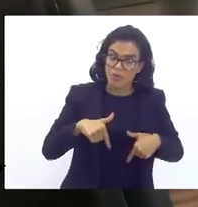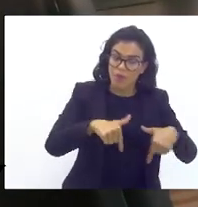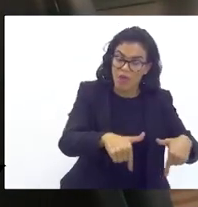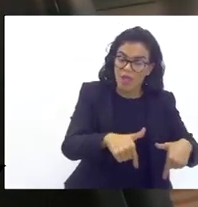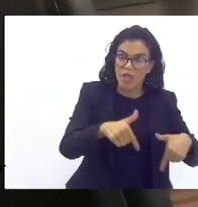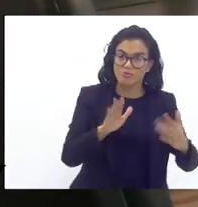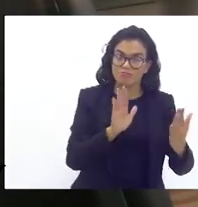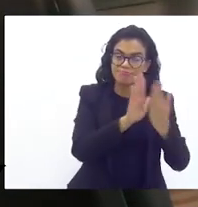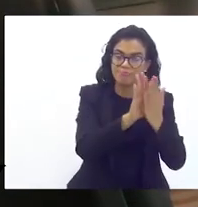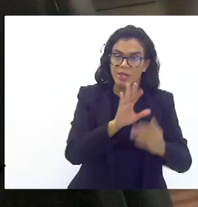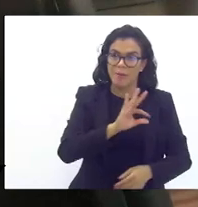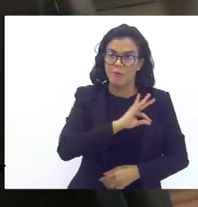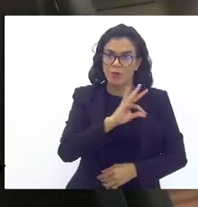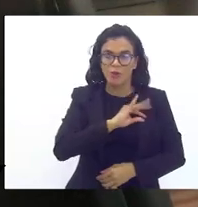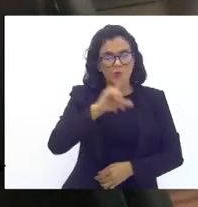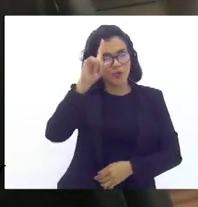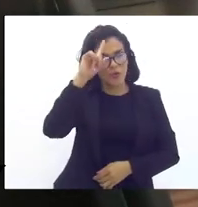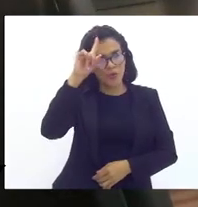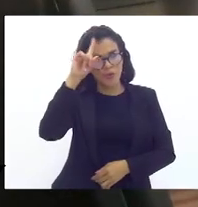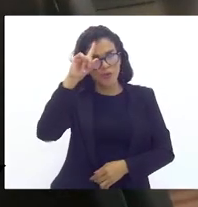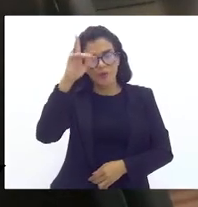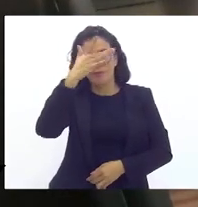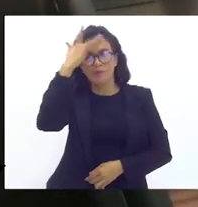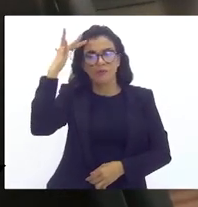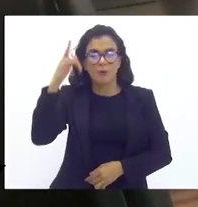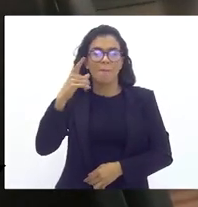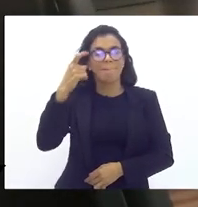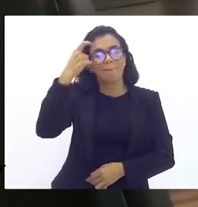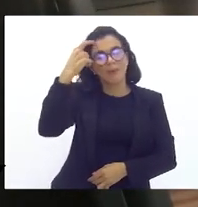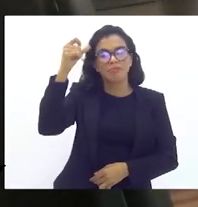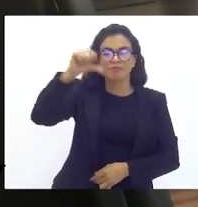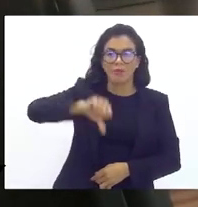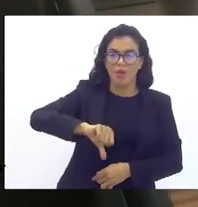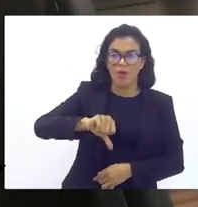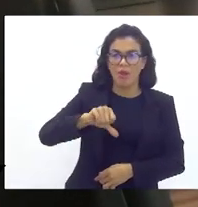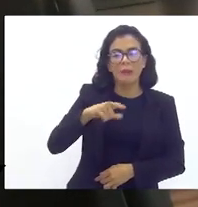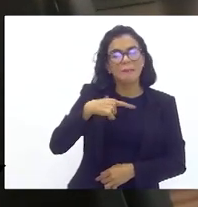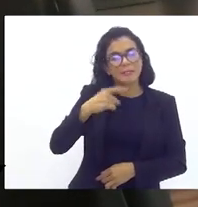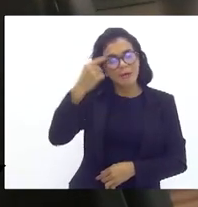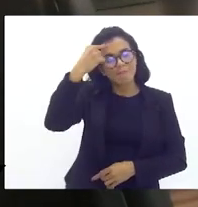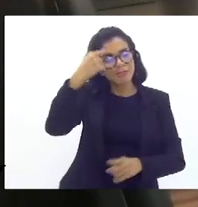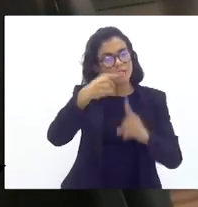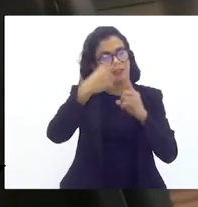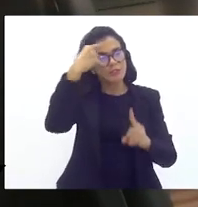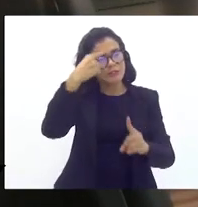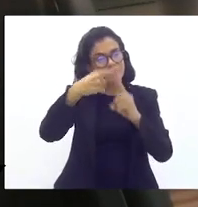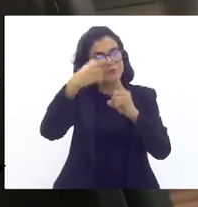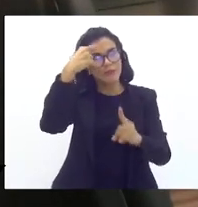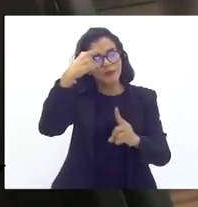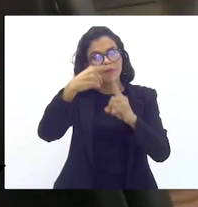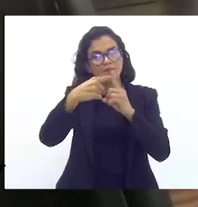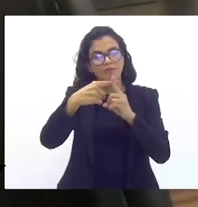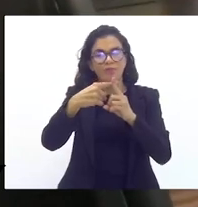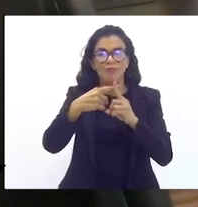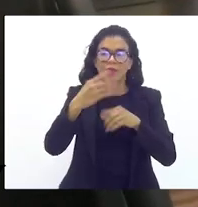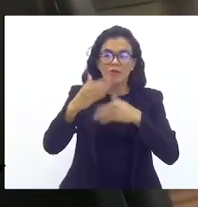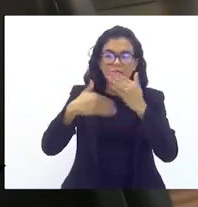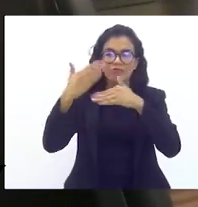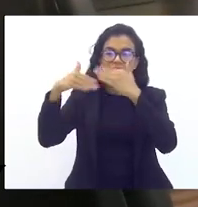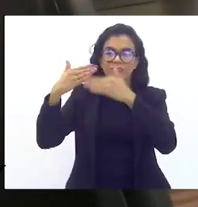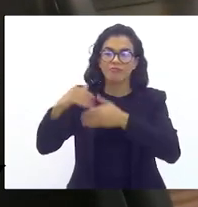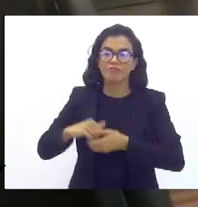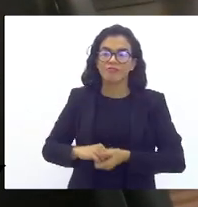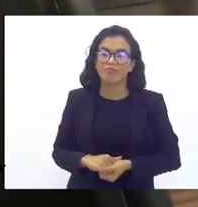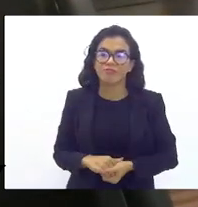eu sofro todo dia Carlos todo dia a pessoa pensa no pior sabe você tem que ter pensamento positivo as coisas estão andando